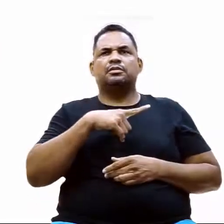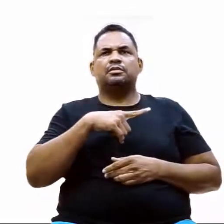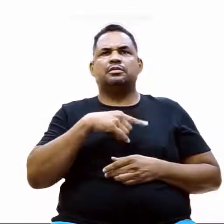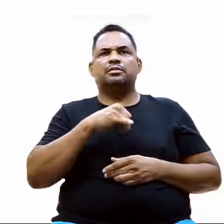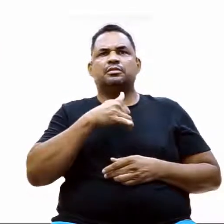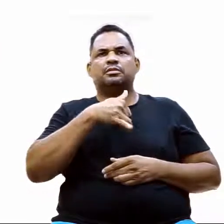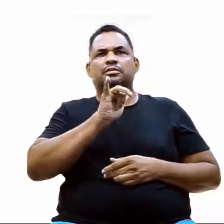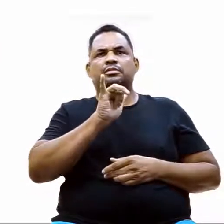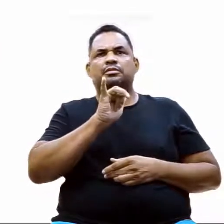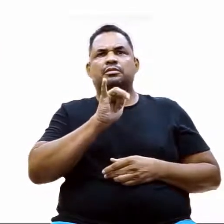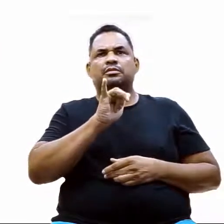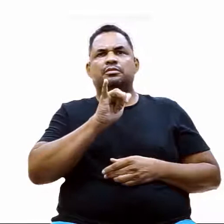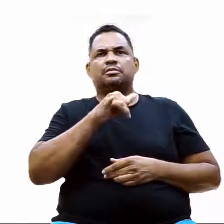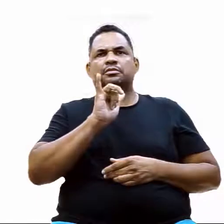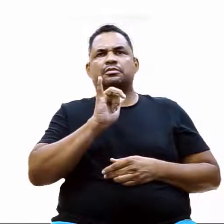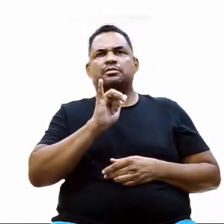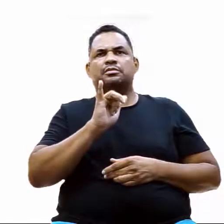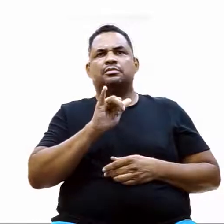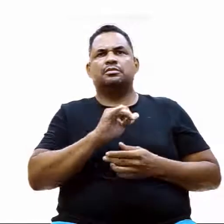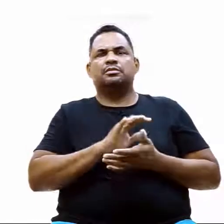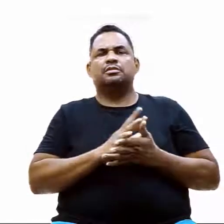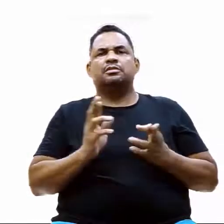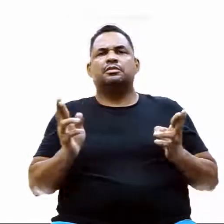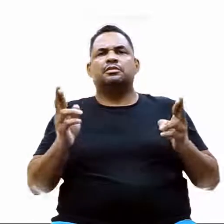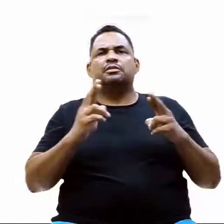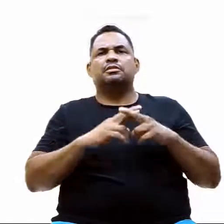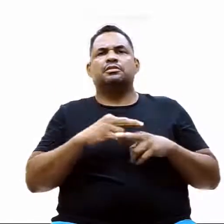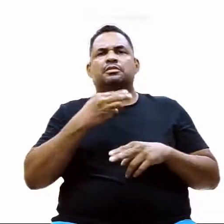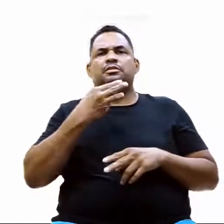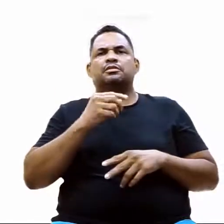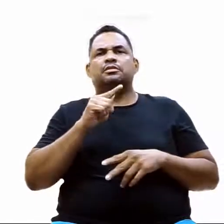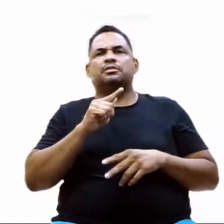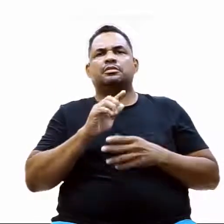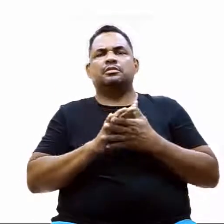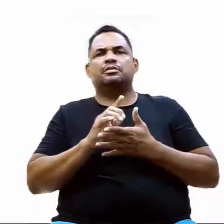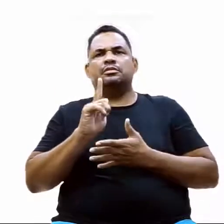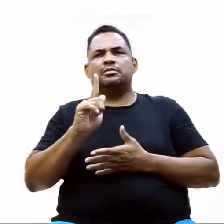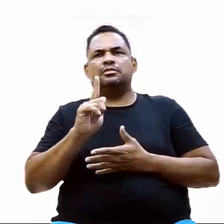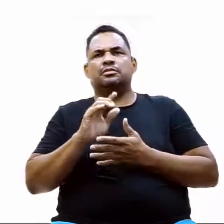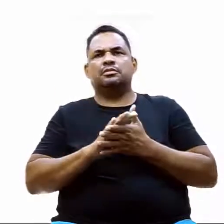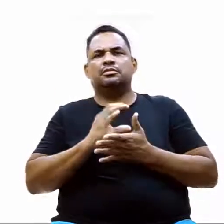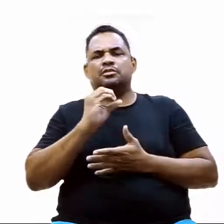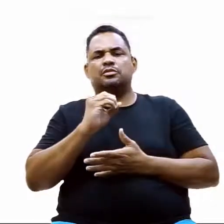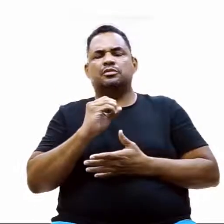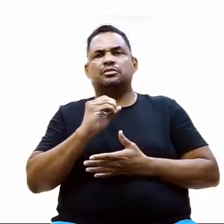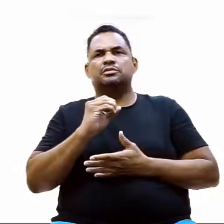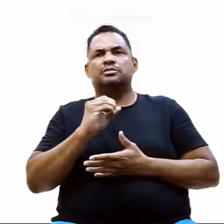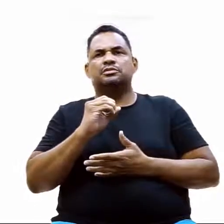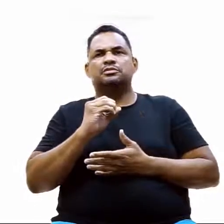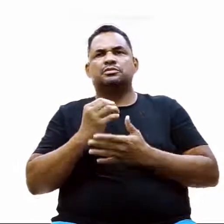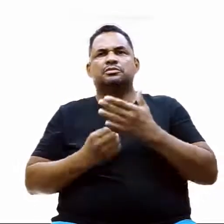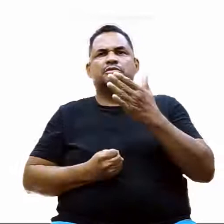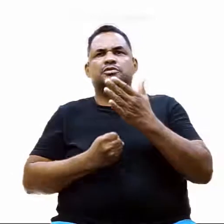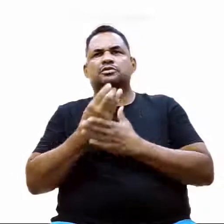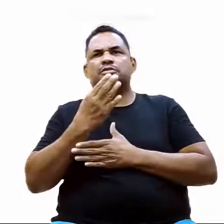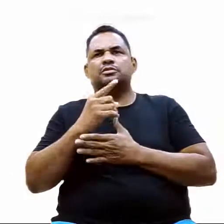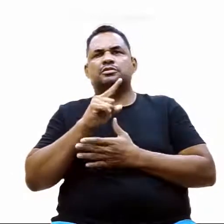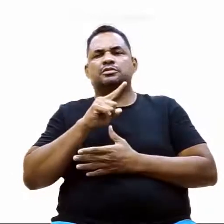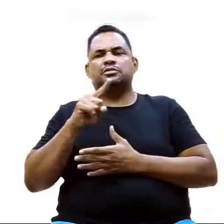de cálcio reagindo com 32 gramas de oxigênio, obtendo-se